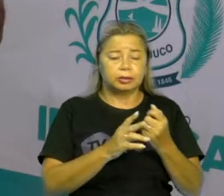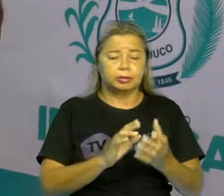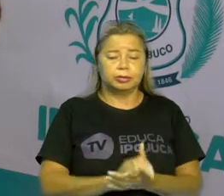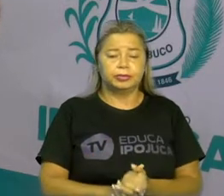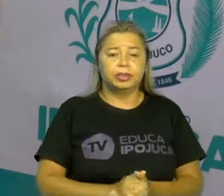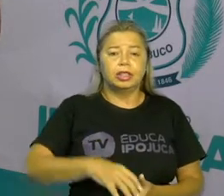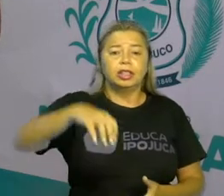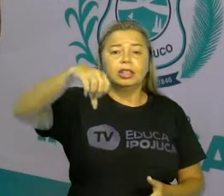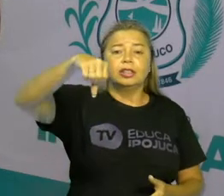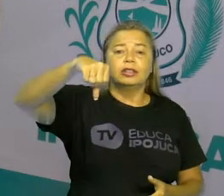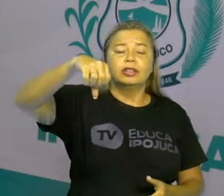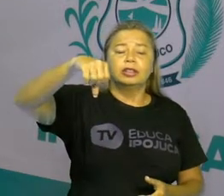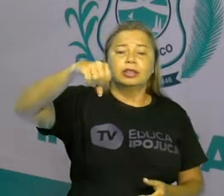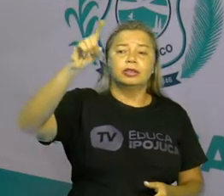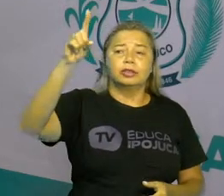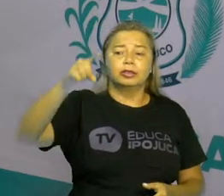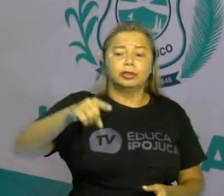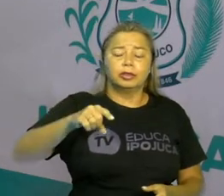99,9% dos casos,